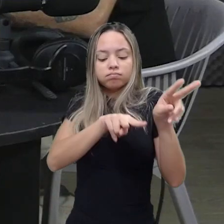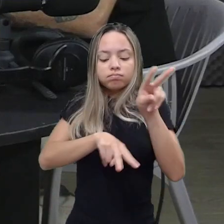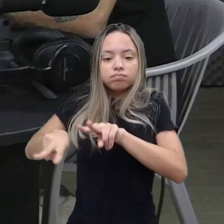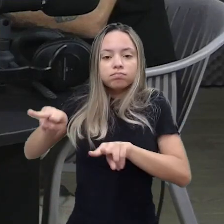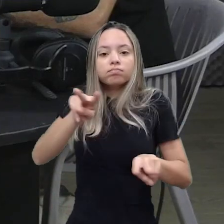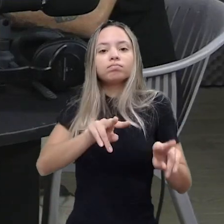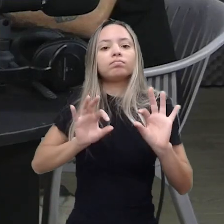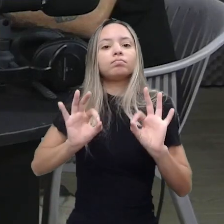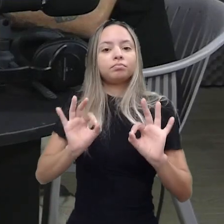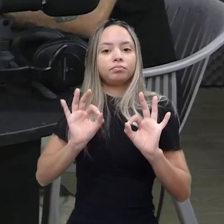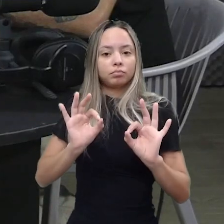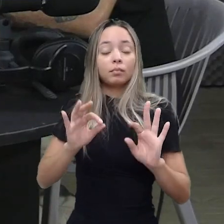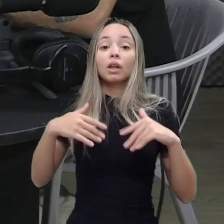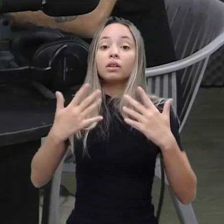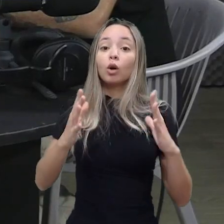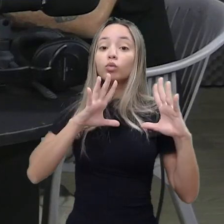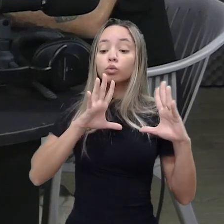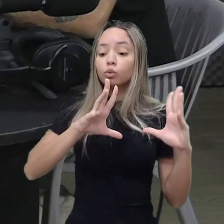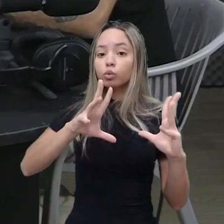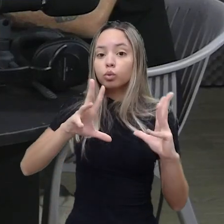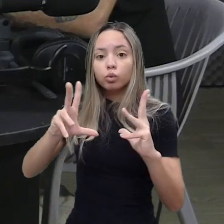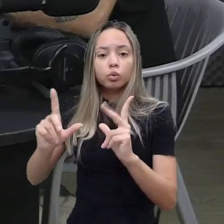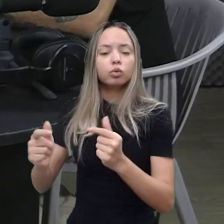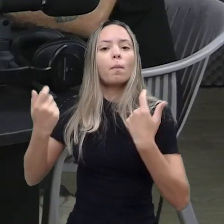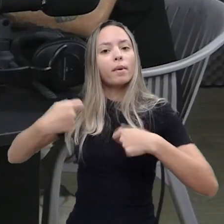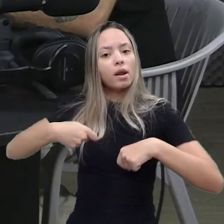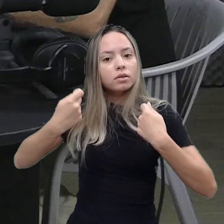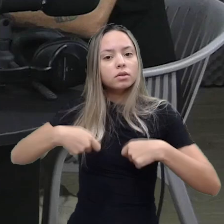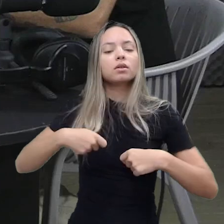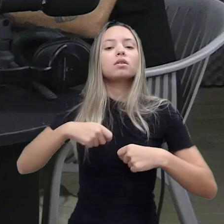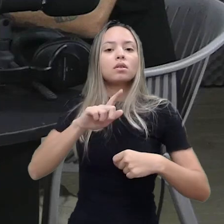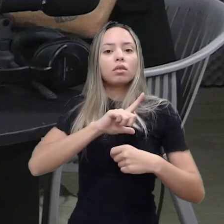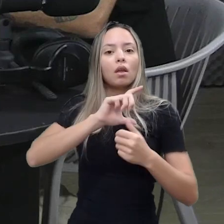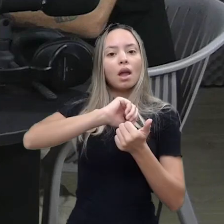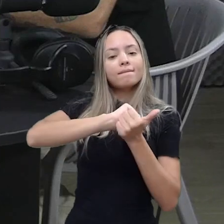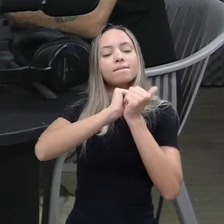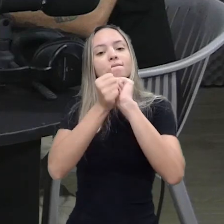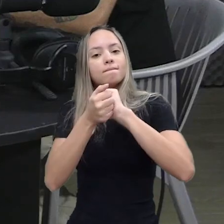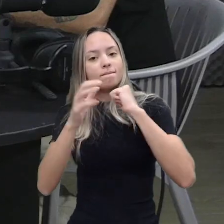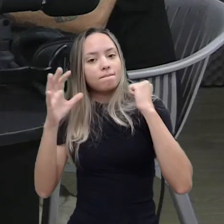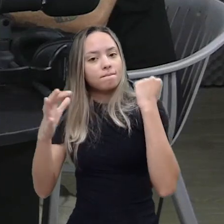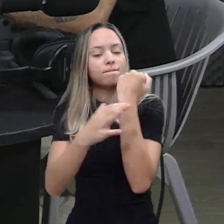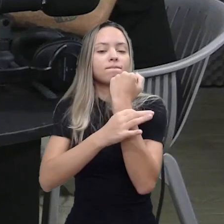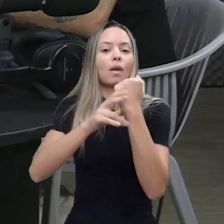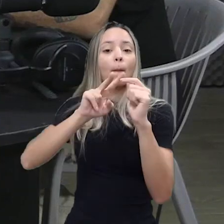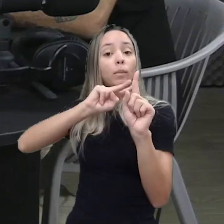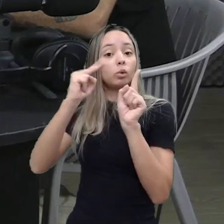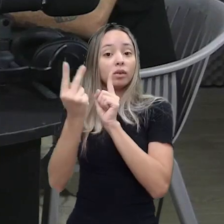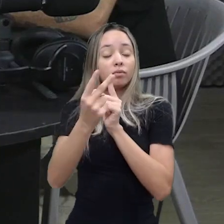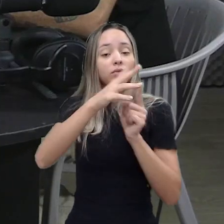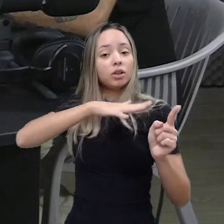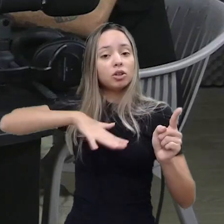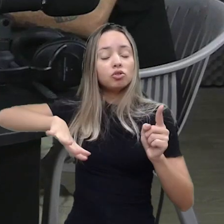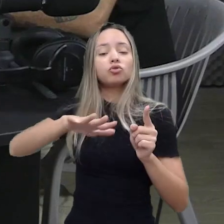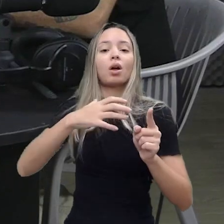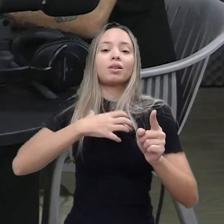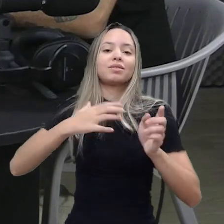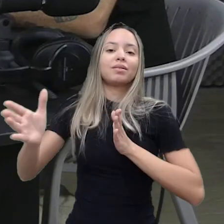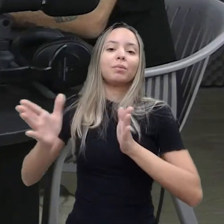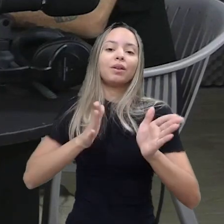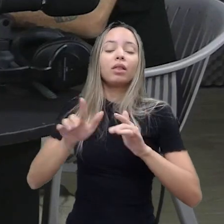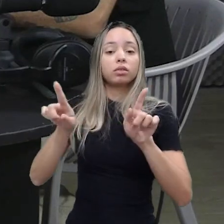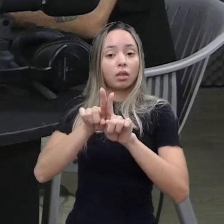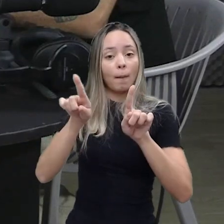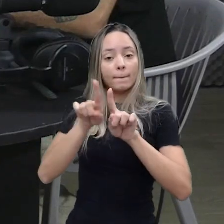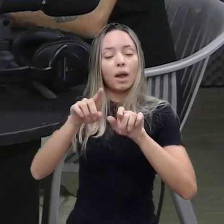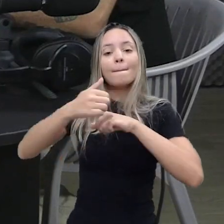dele. Então, tudo isso, né, precisa ser assegurado, né, do ponto de vista da acessibilidade. Profissionais também